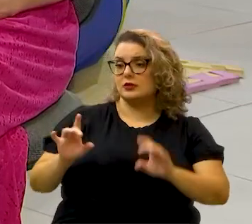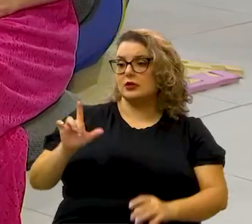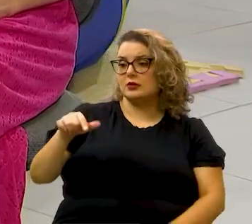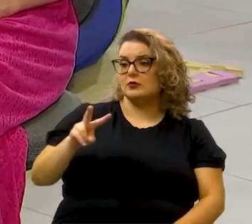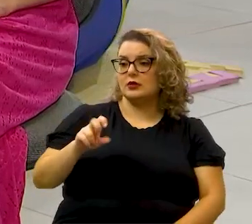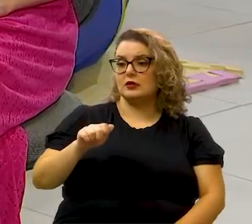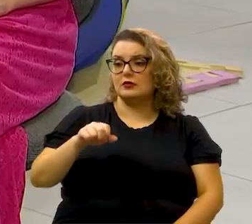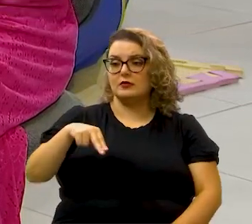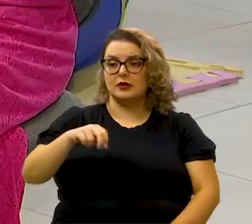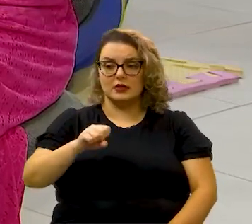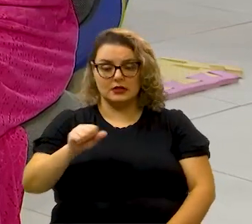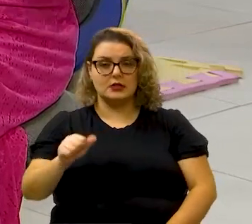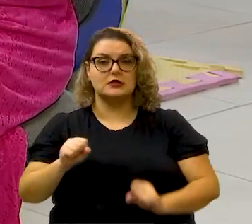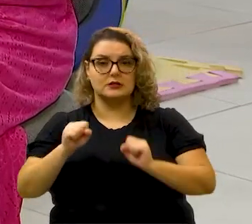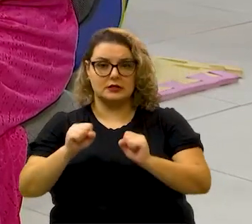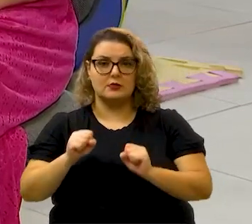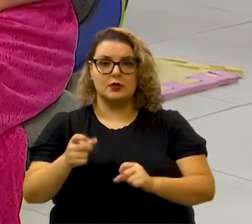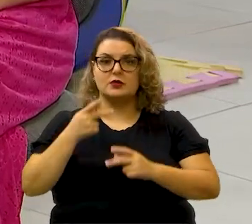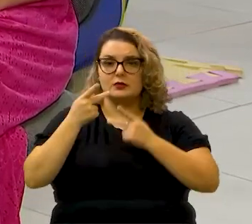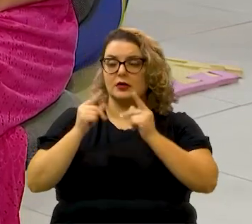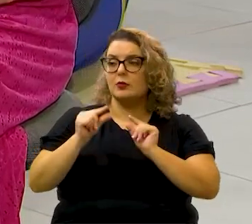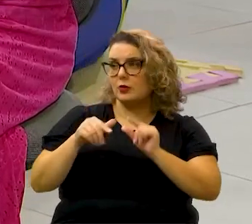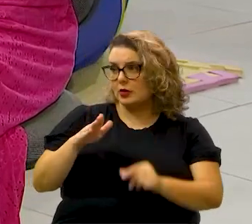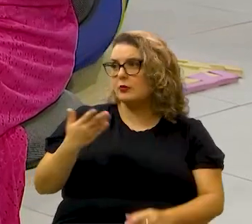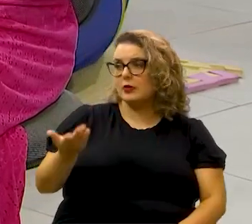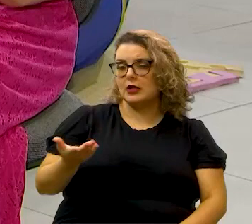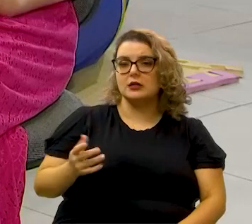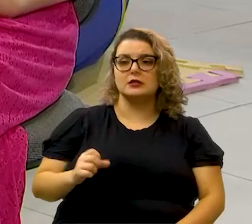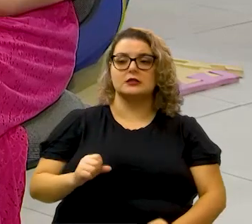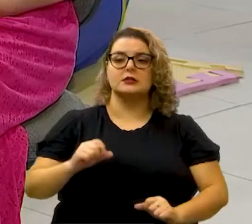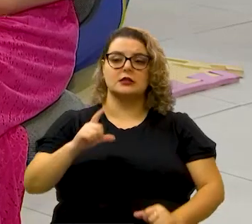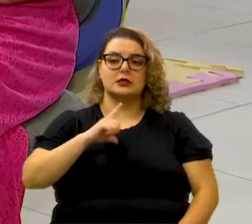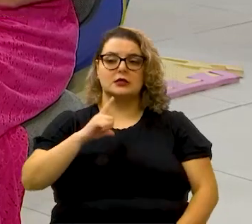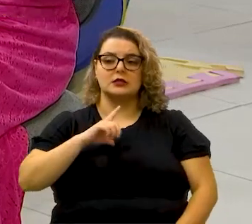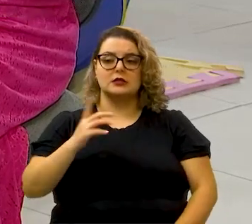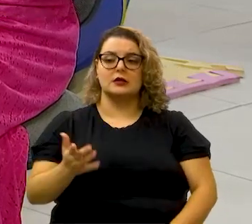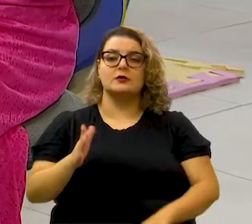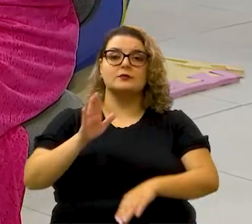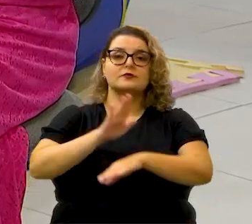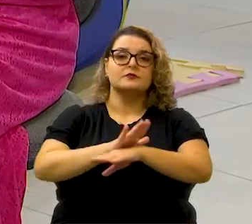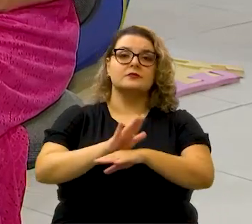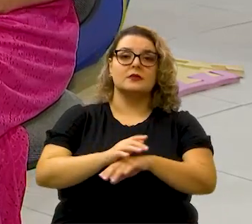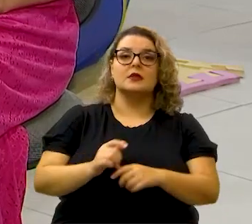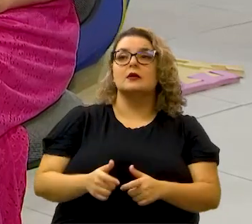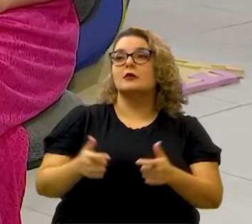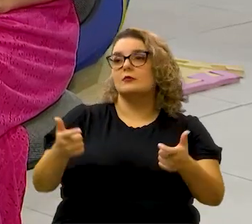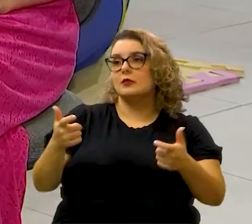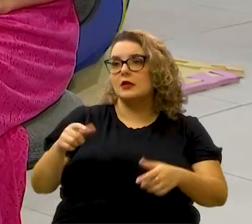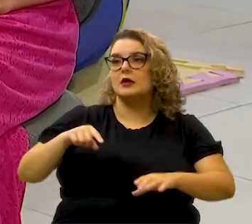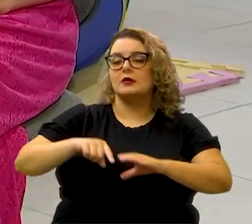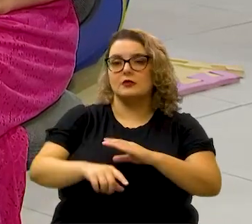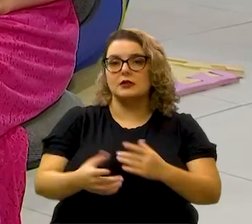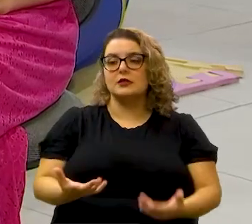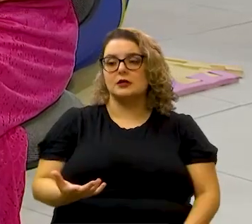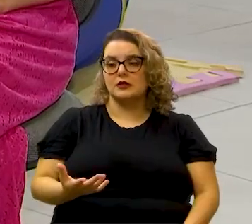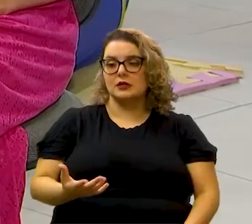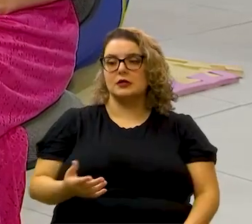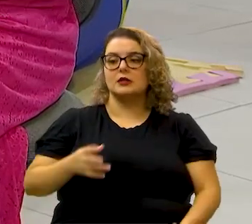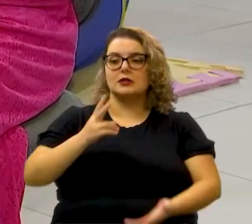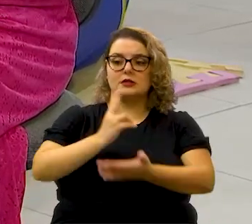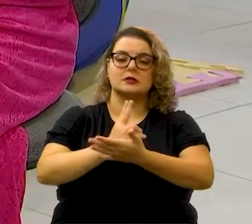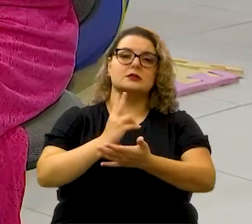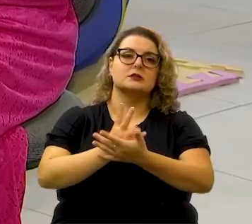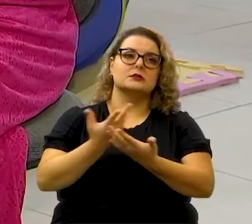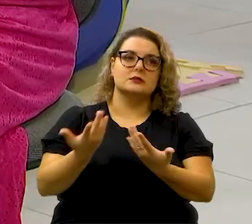educação especial, depois a Vanessa pode falar um pouquinho. Tudo isso tem aí contribuído para a gente avançar, né? E é isso,